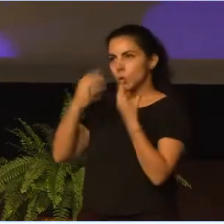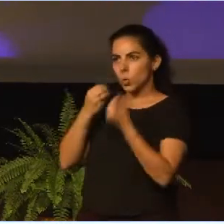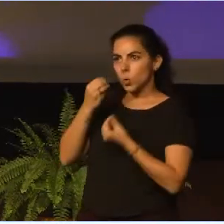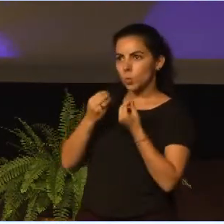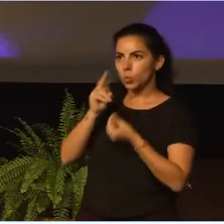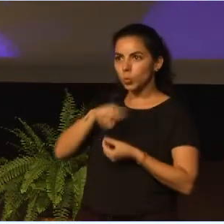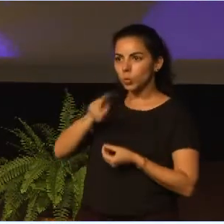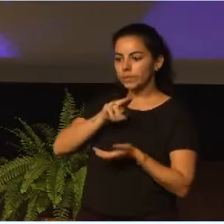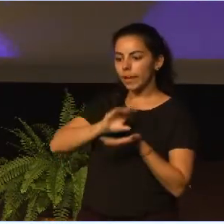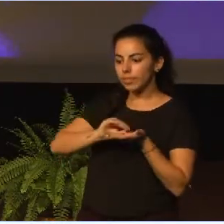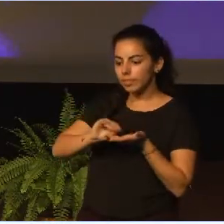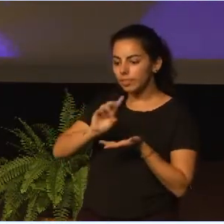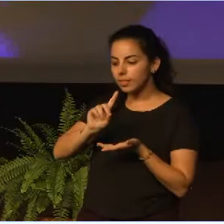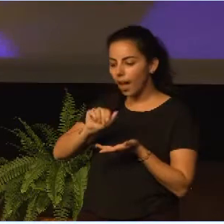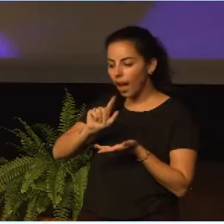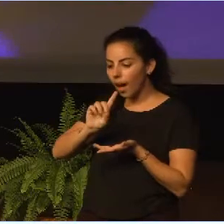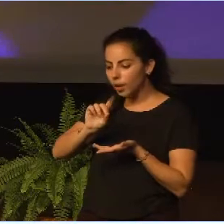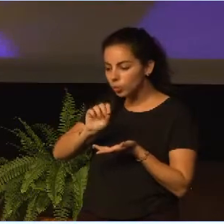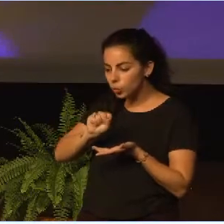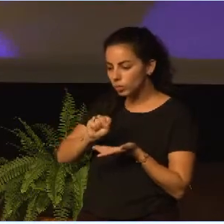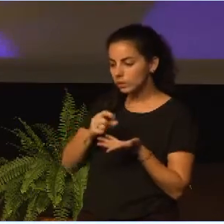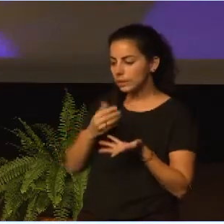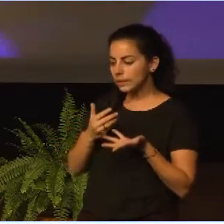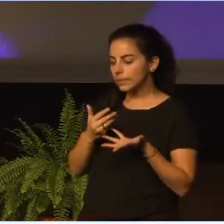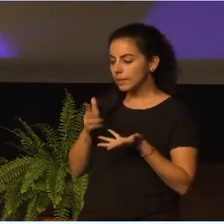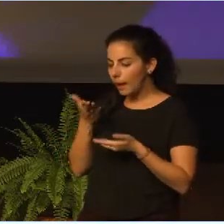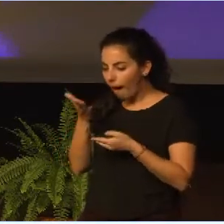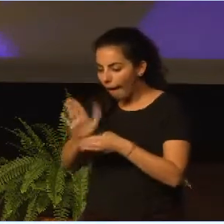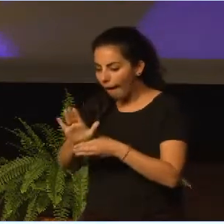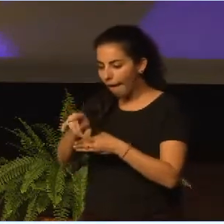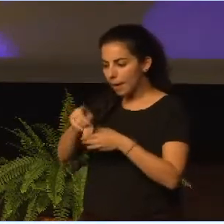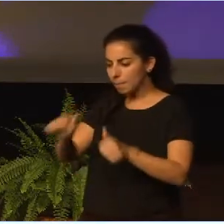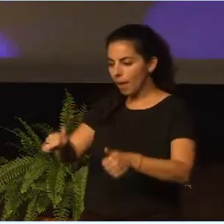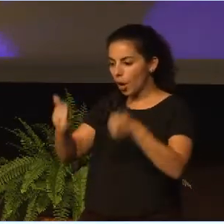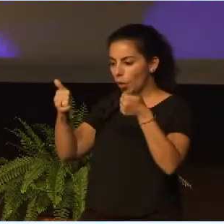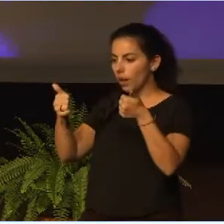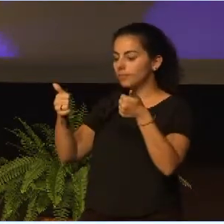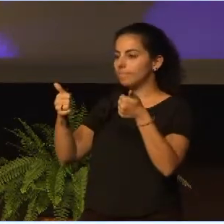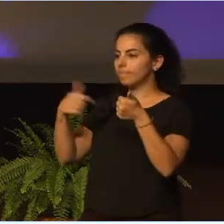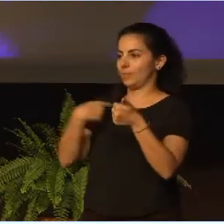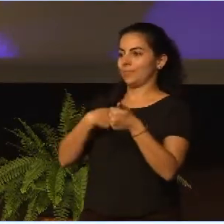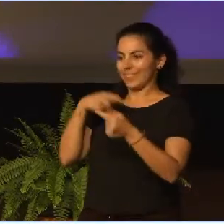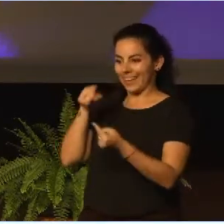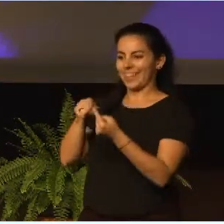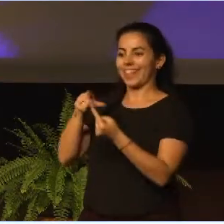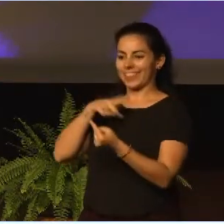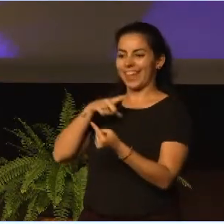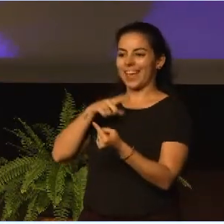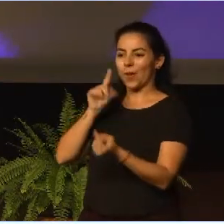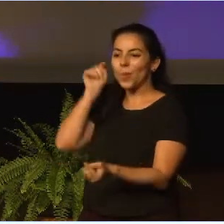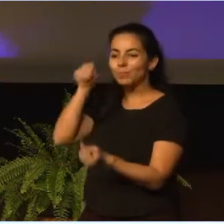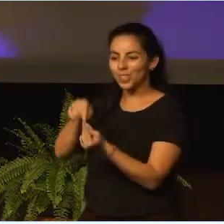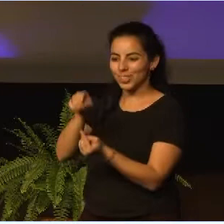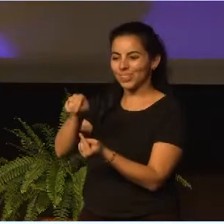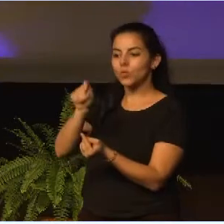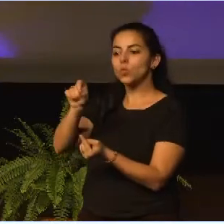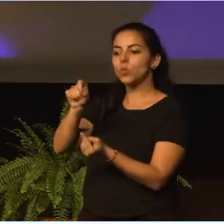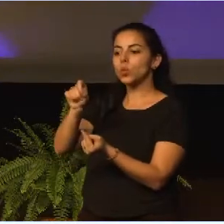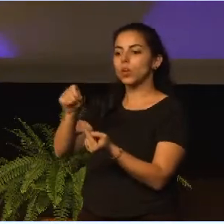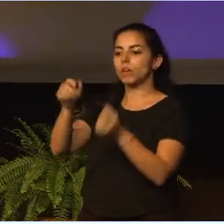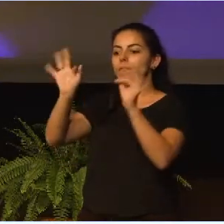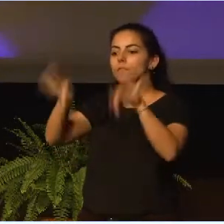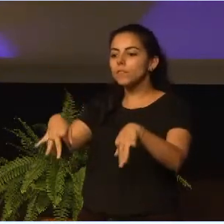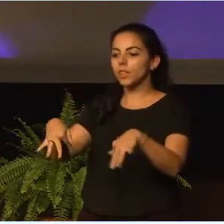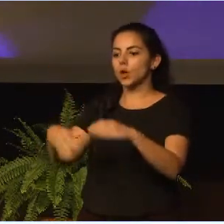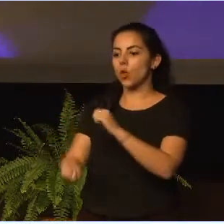momento atingir alguma coisa que fizesse sentido, a gente descobriu que a gente tinha um propósito. E um propósito era simplesmente acabar com a corrupção no